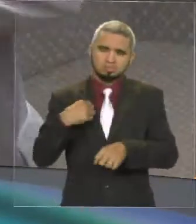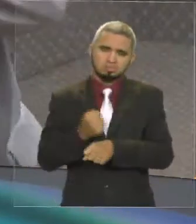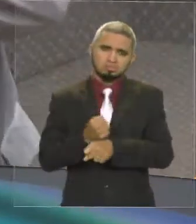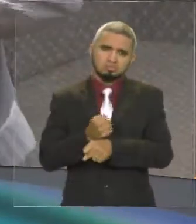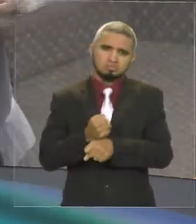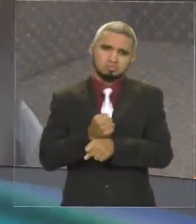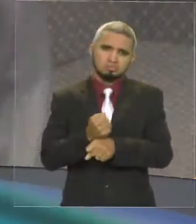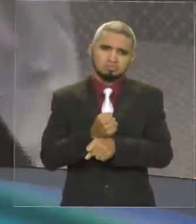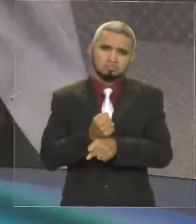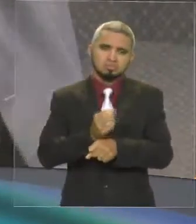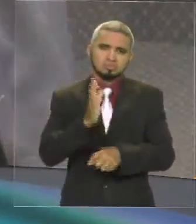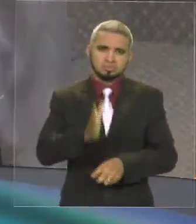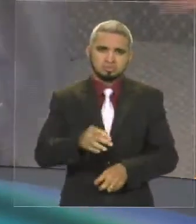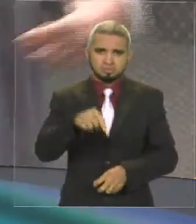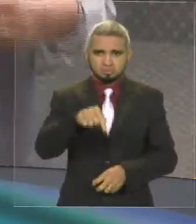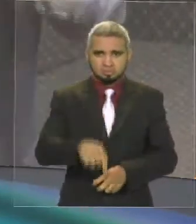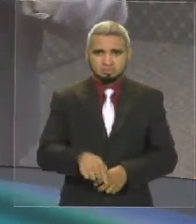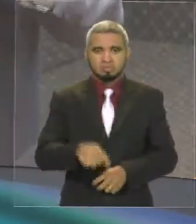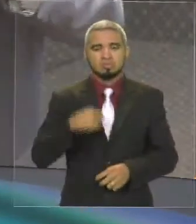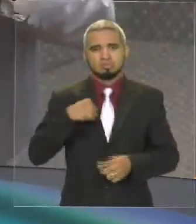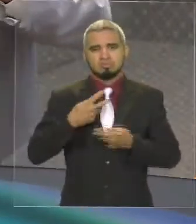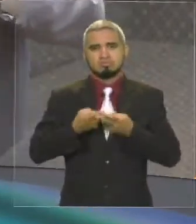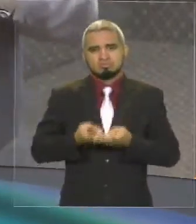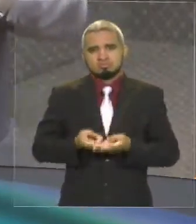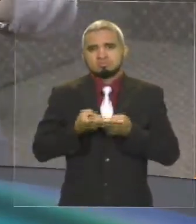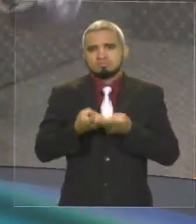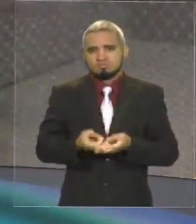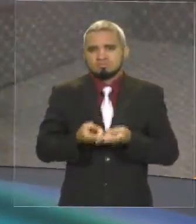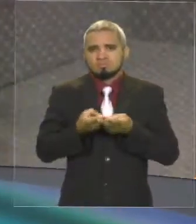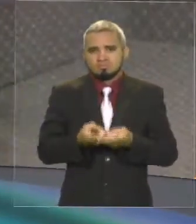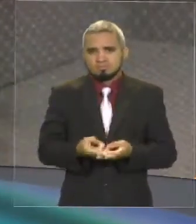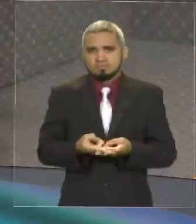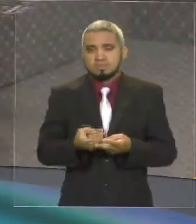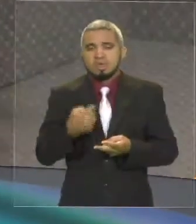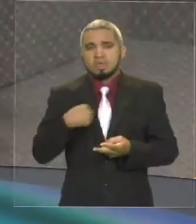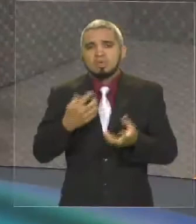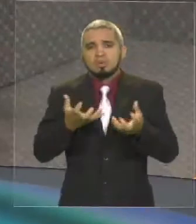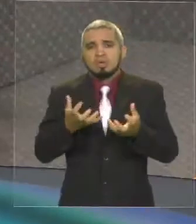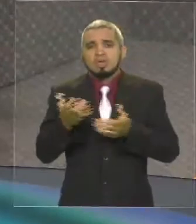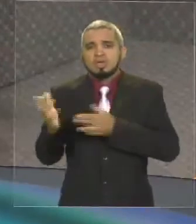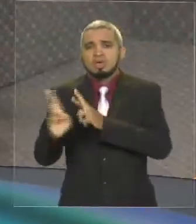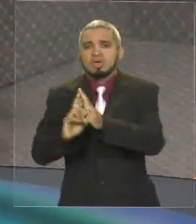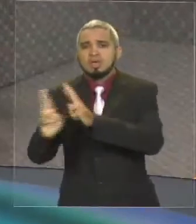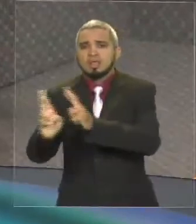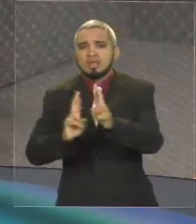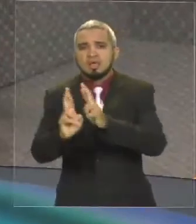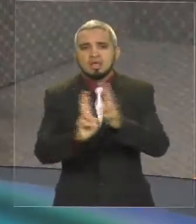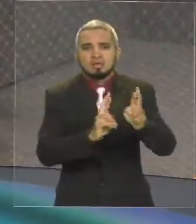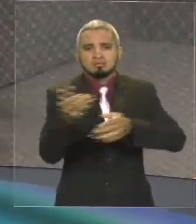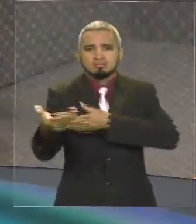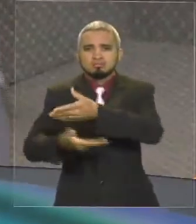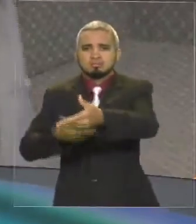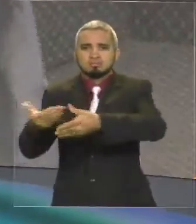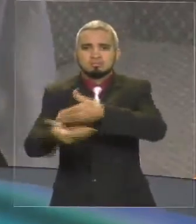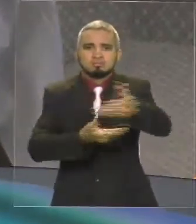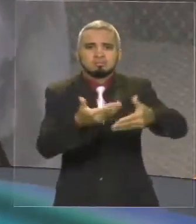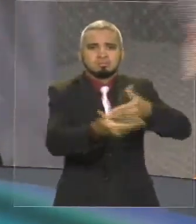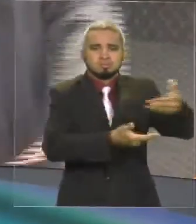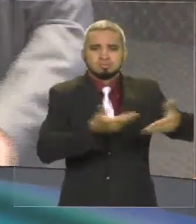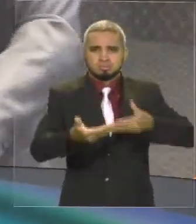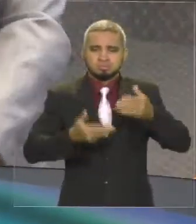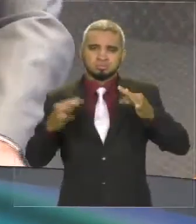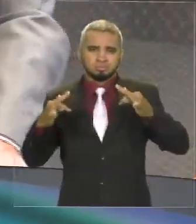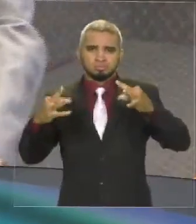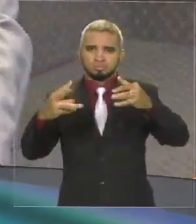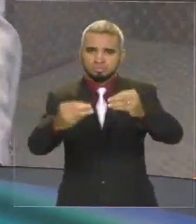meu grau de tolerância é grande, eu procuro fazer um relacionamento pessoal com todos e não confundir a questão pessoal com a questão política.